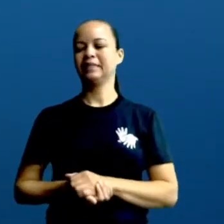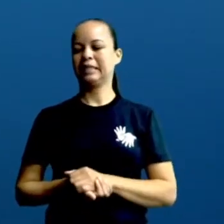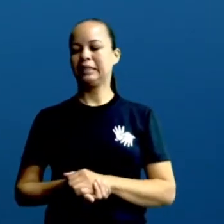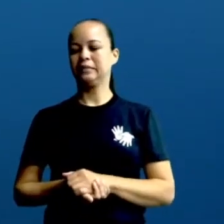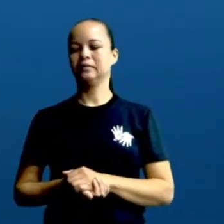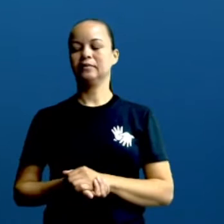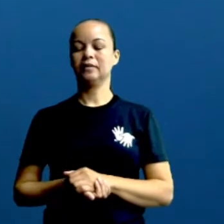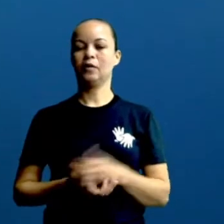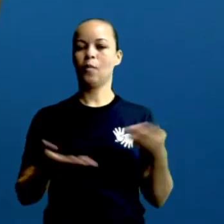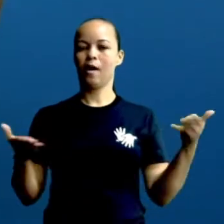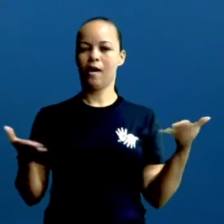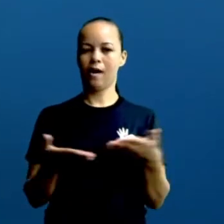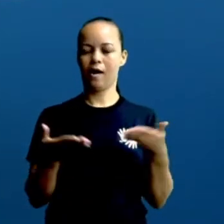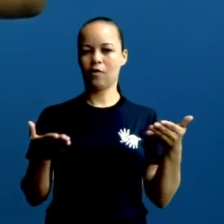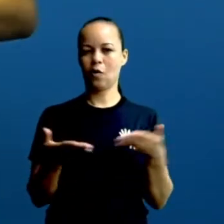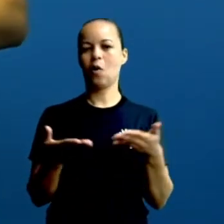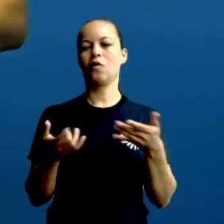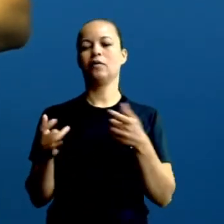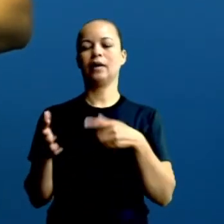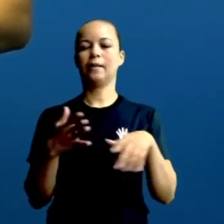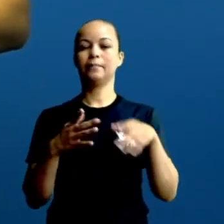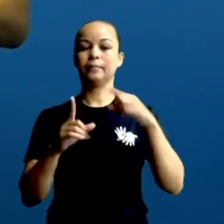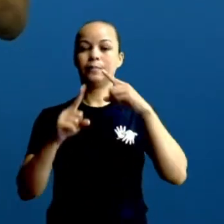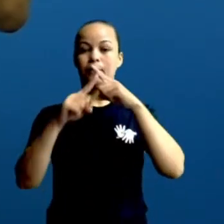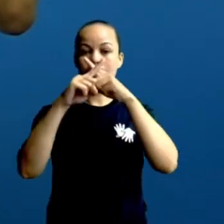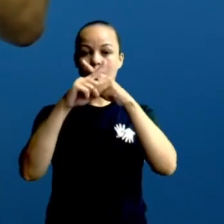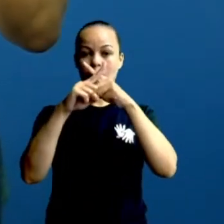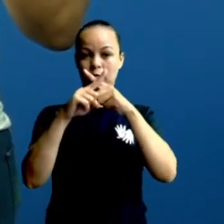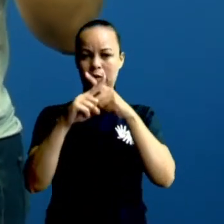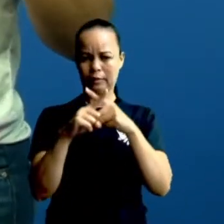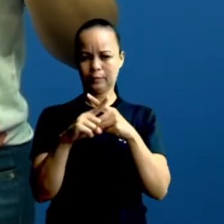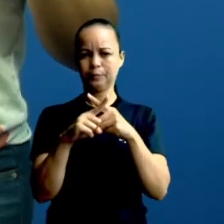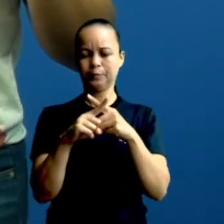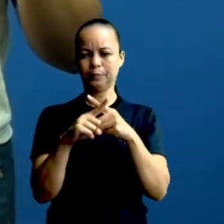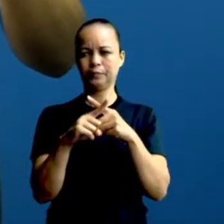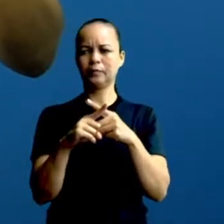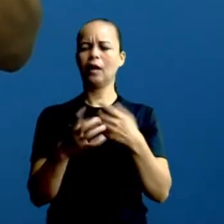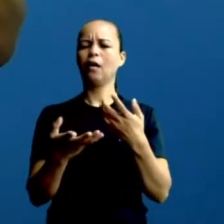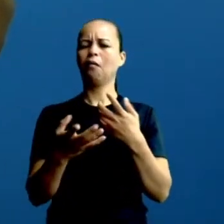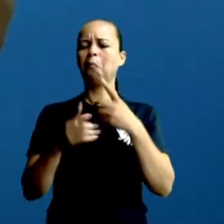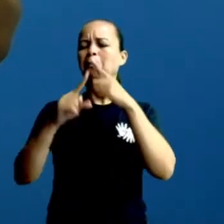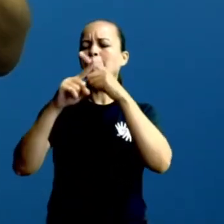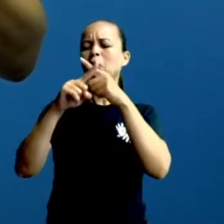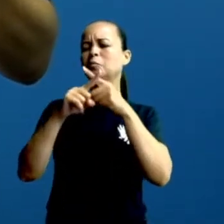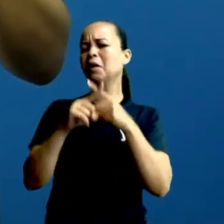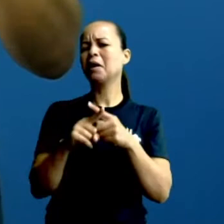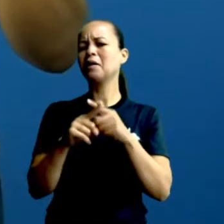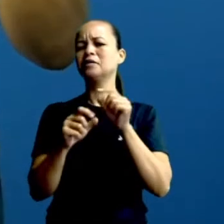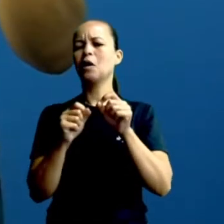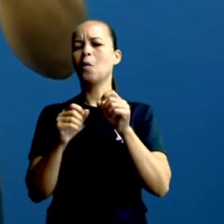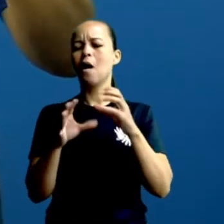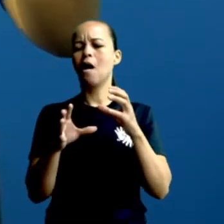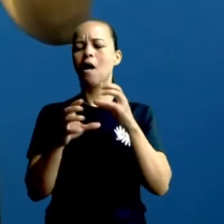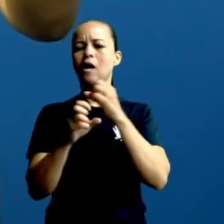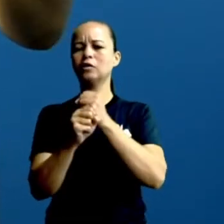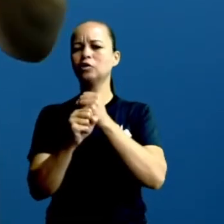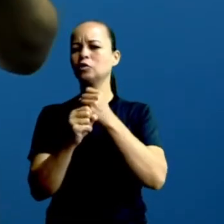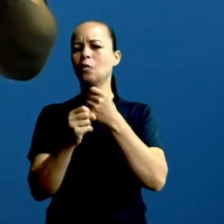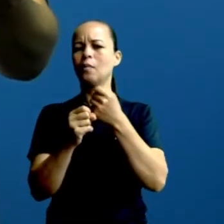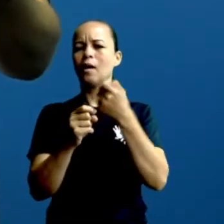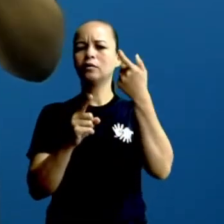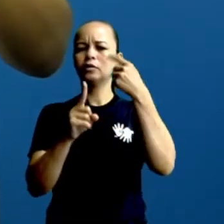e agora multiplicação multiplicação é a soma